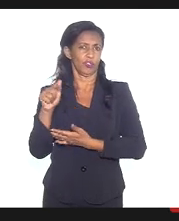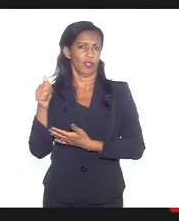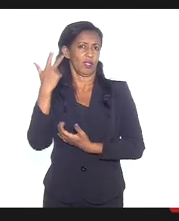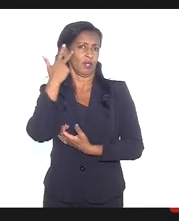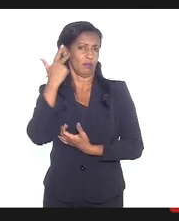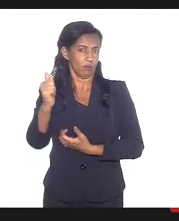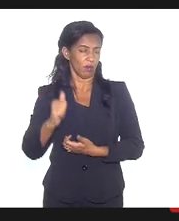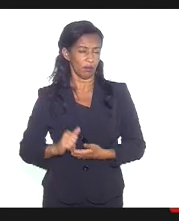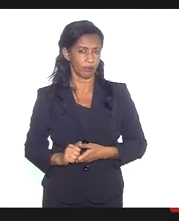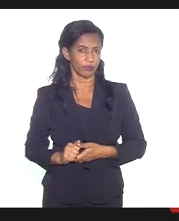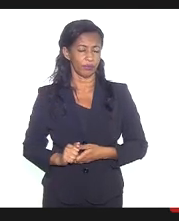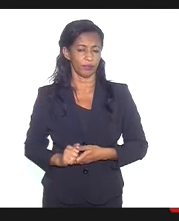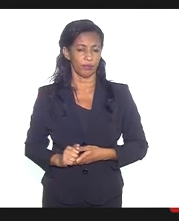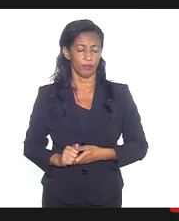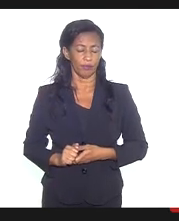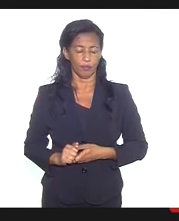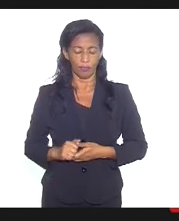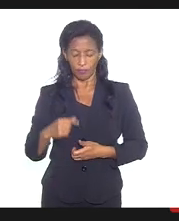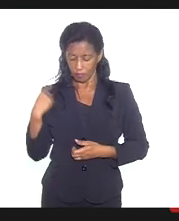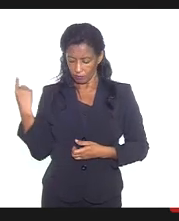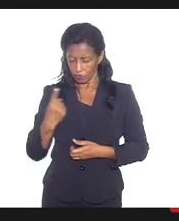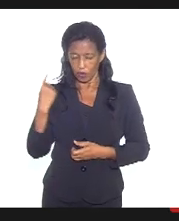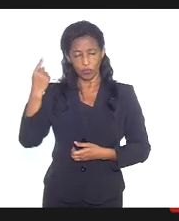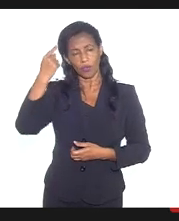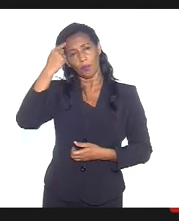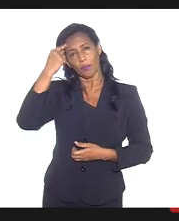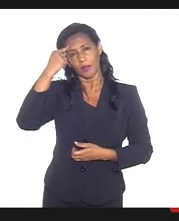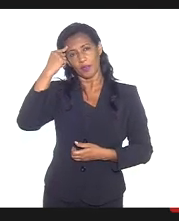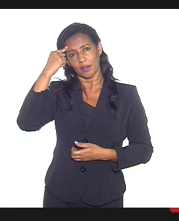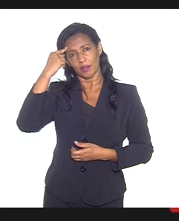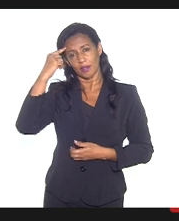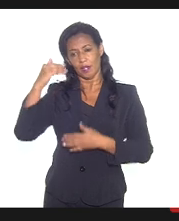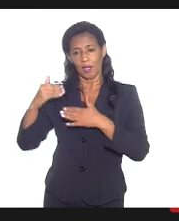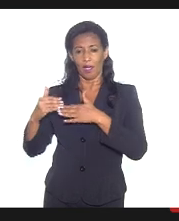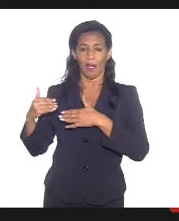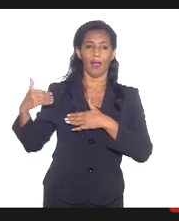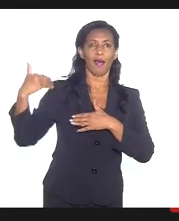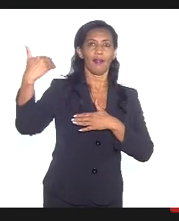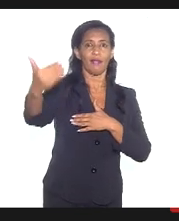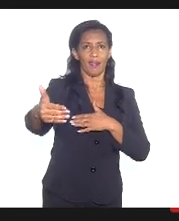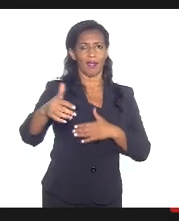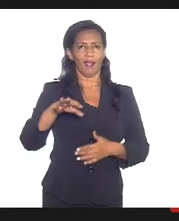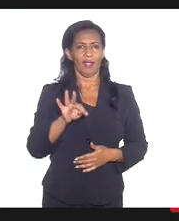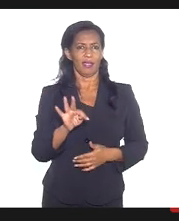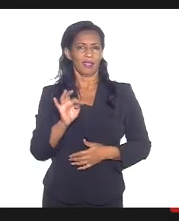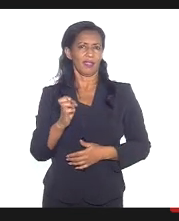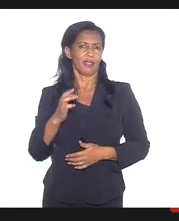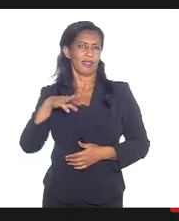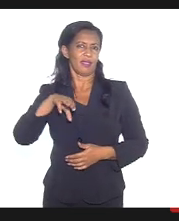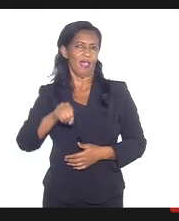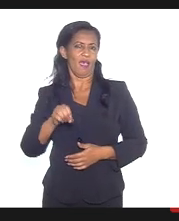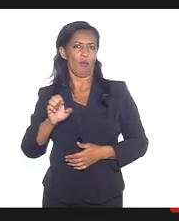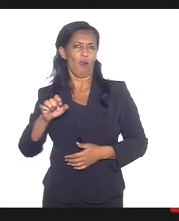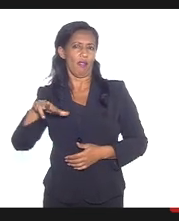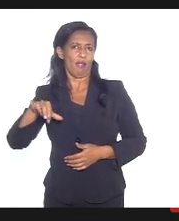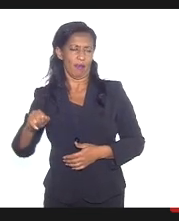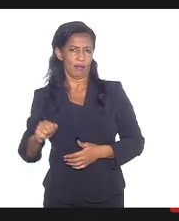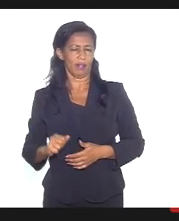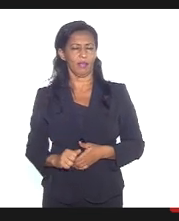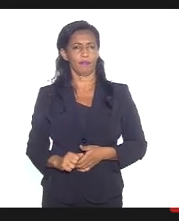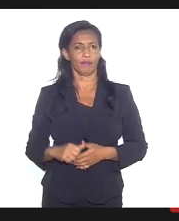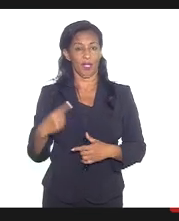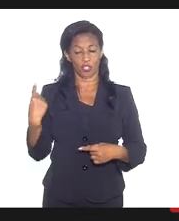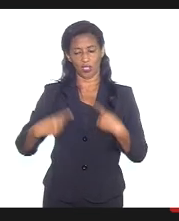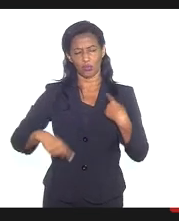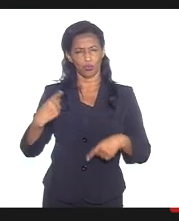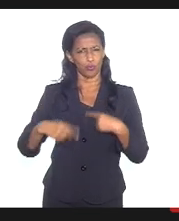A gente está pensando aqui no além das termas elétricas, né? Termoelétrica a gente está